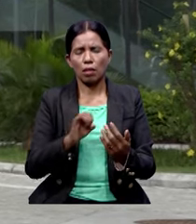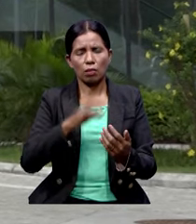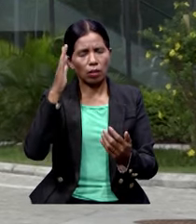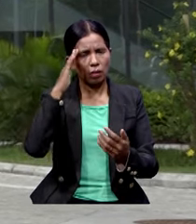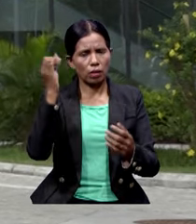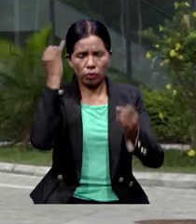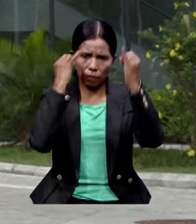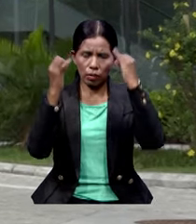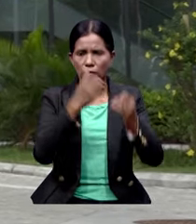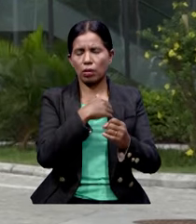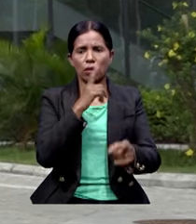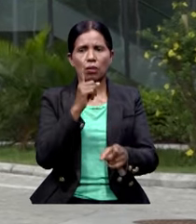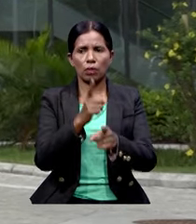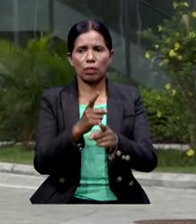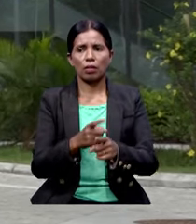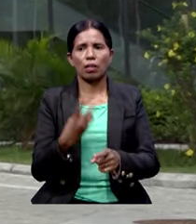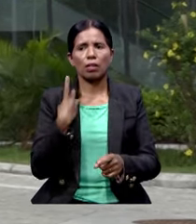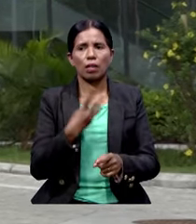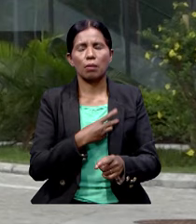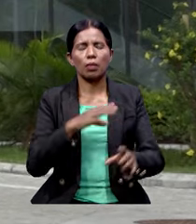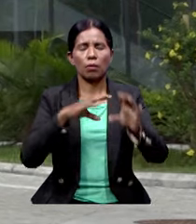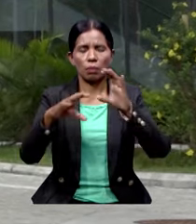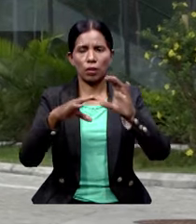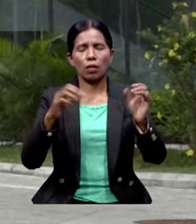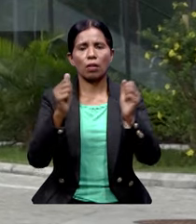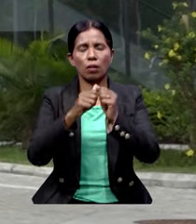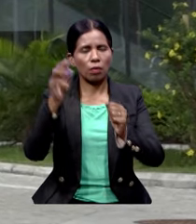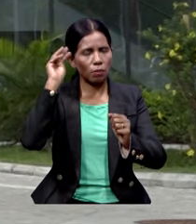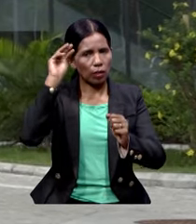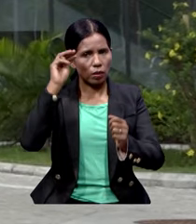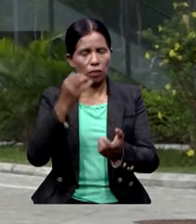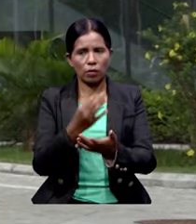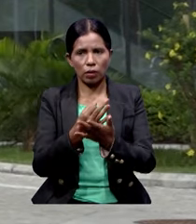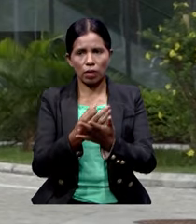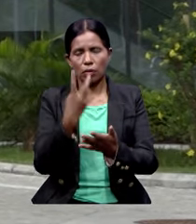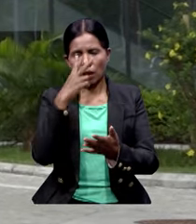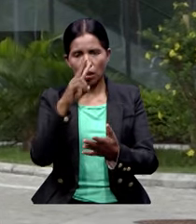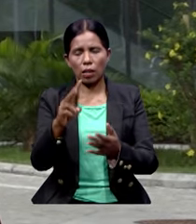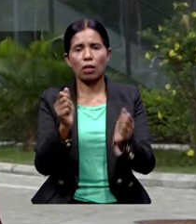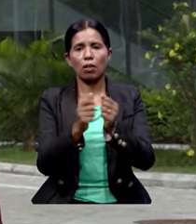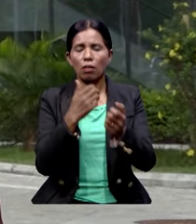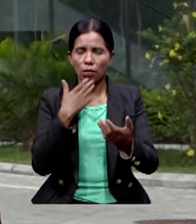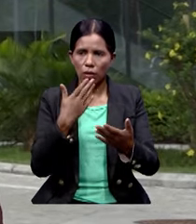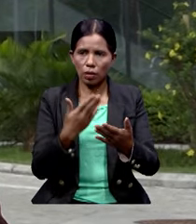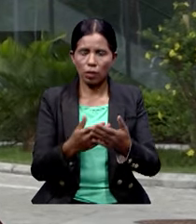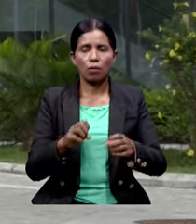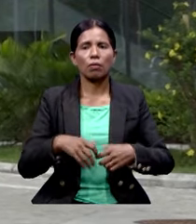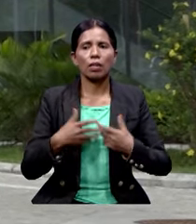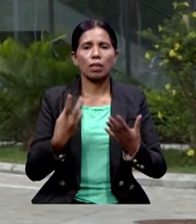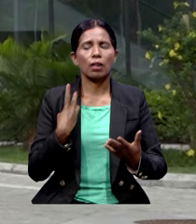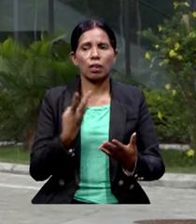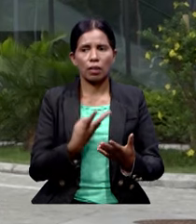misinformação e que é início de ano, então a mim se comunica com o Ministério das Finanças para ato a rede dia que fale, né, para o ira itane